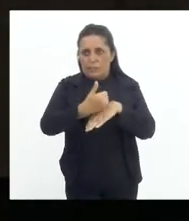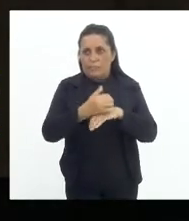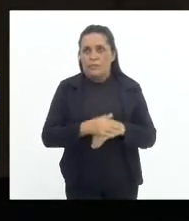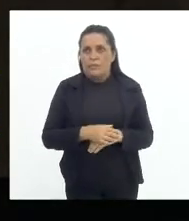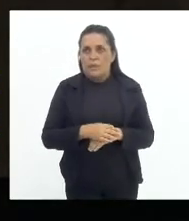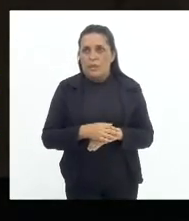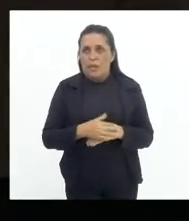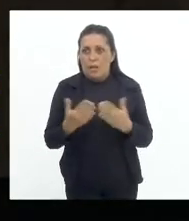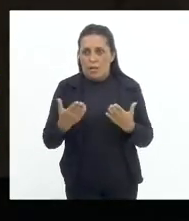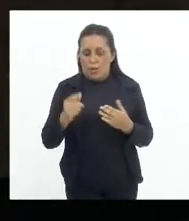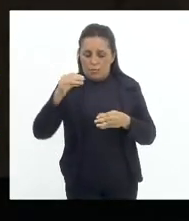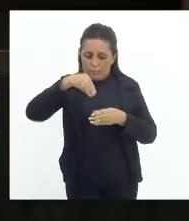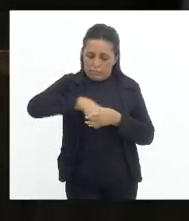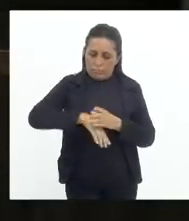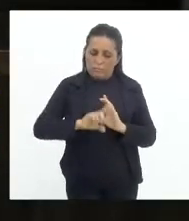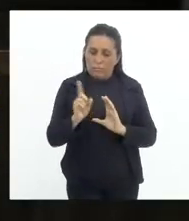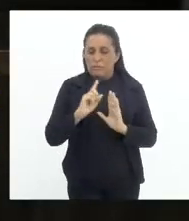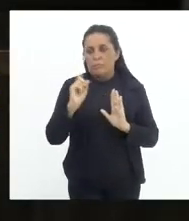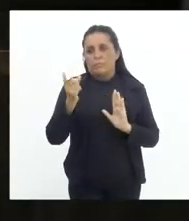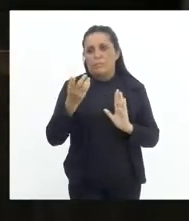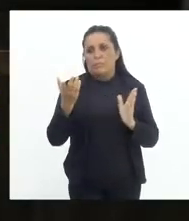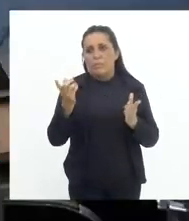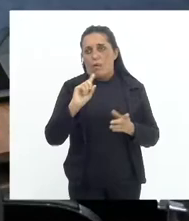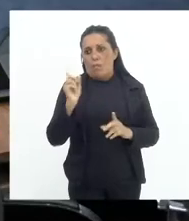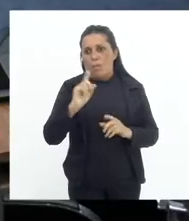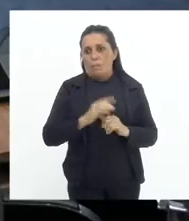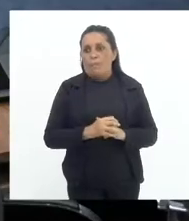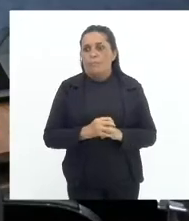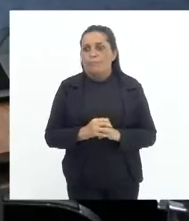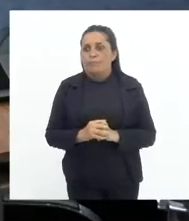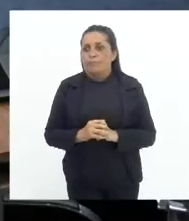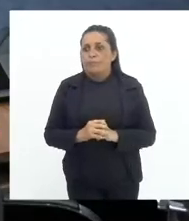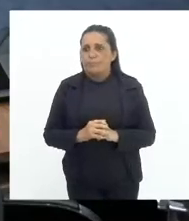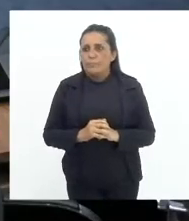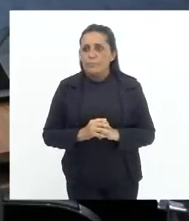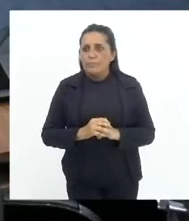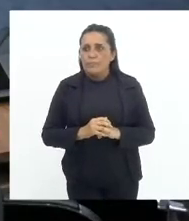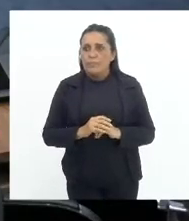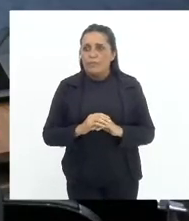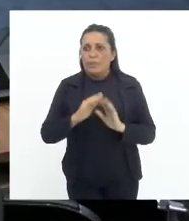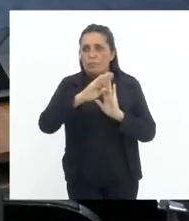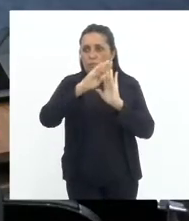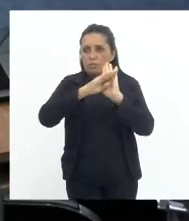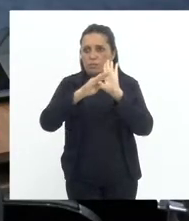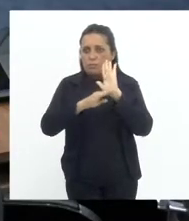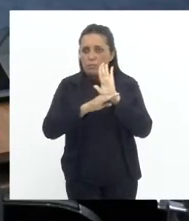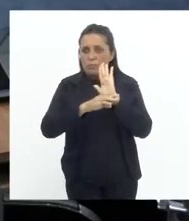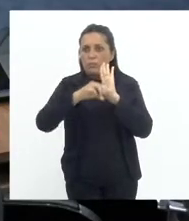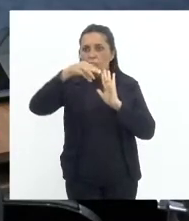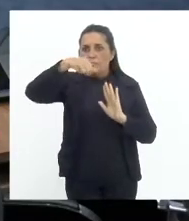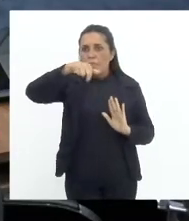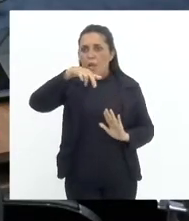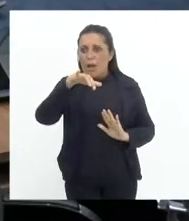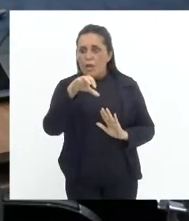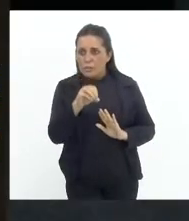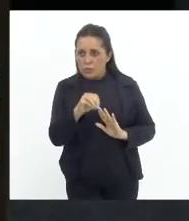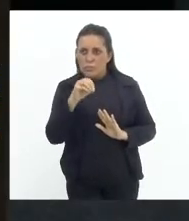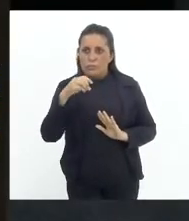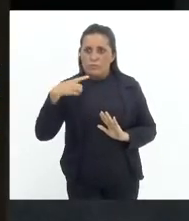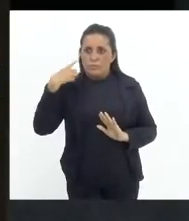casa Por ora não Ok entendi obrigado Presidente questão de ordem são de ordem total do mar Gualberto é que o